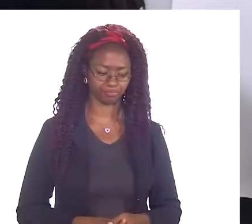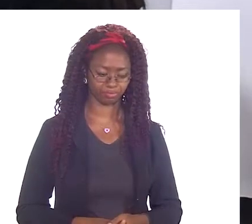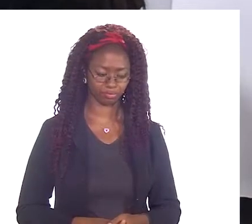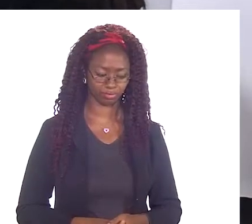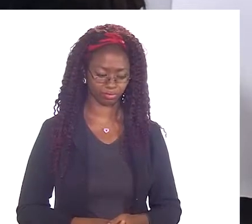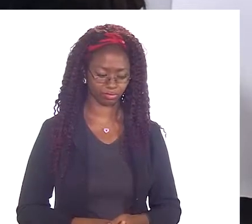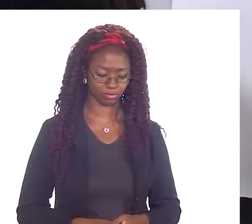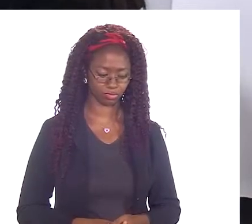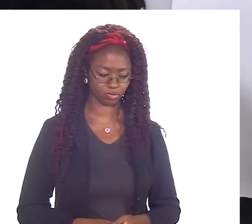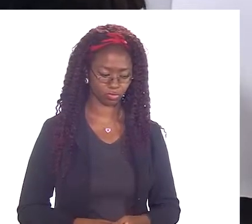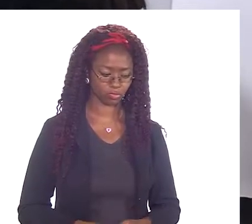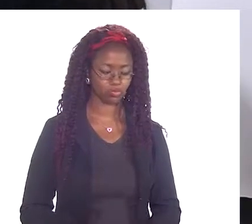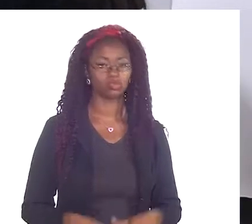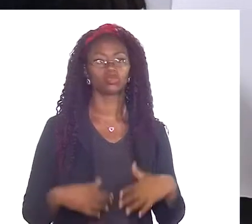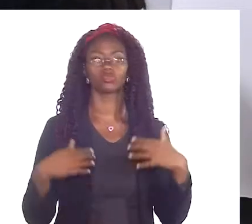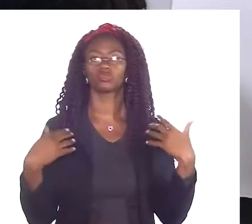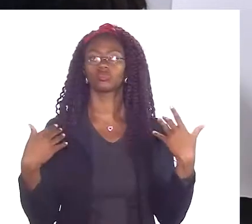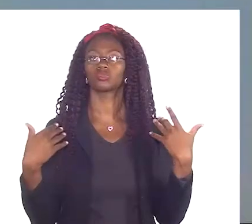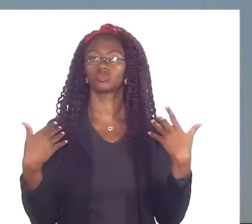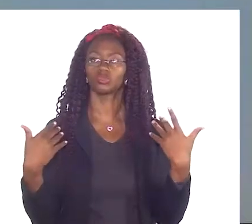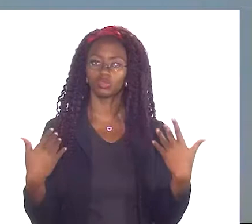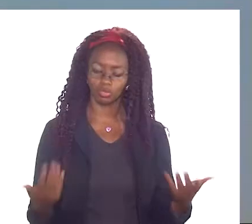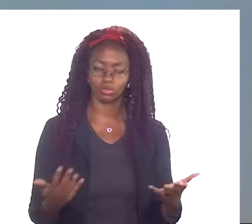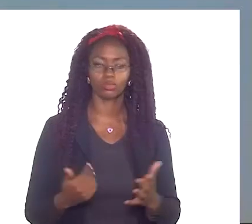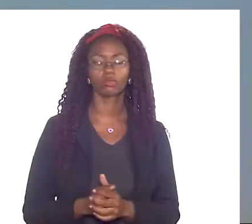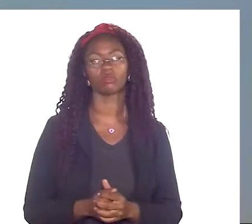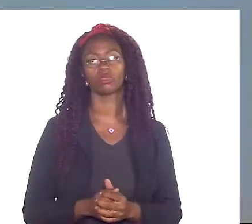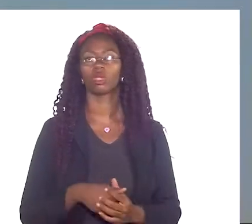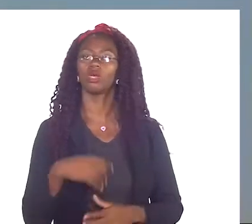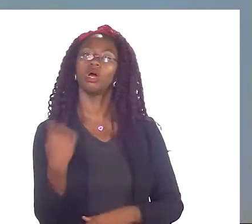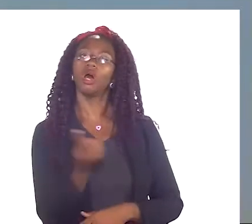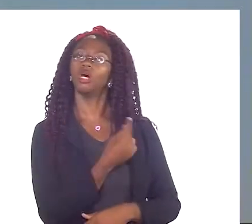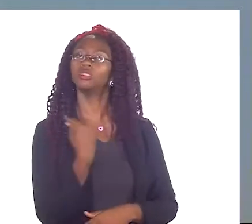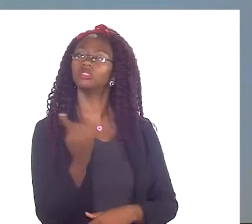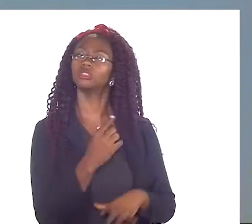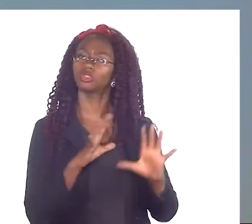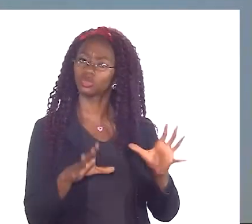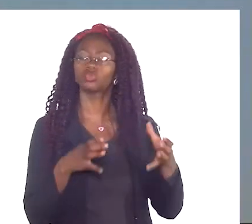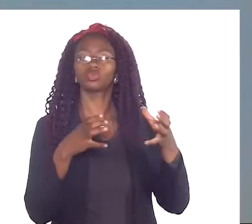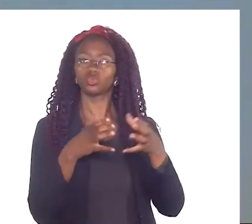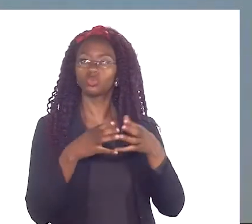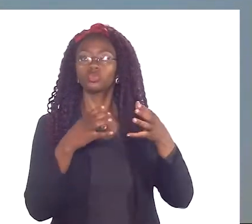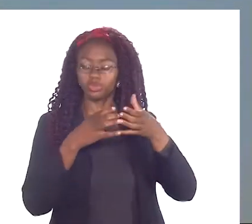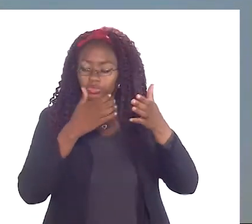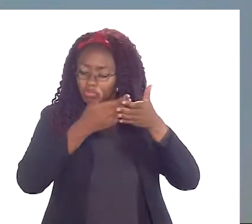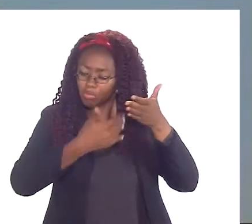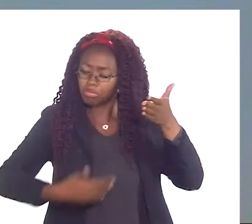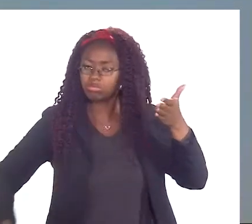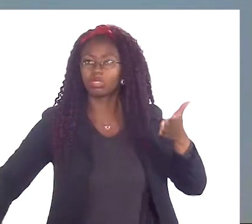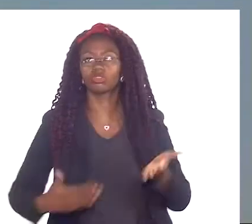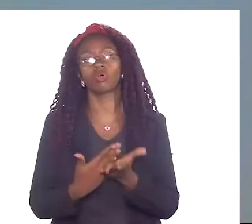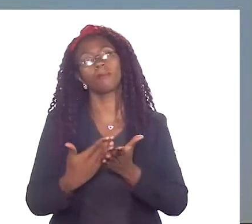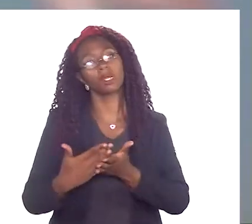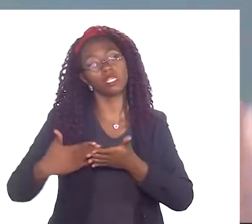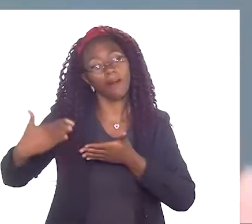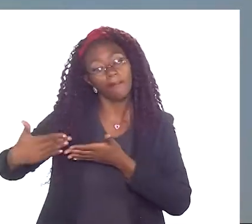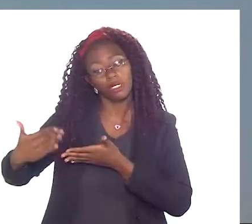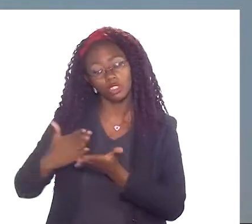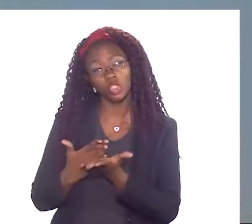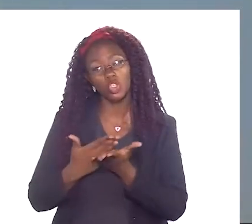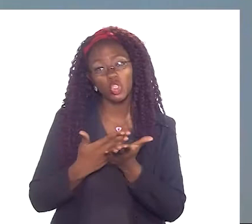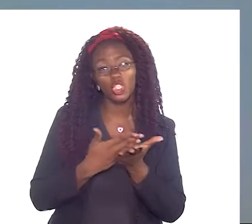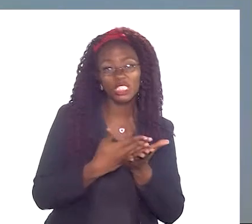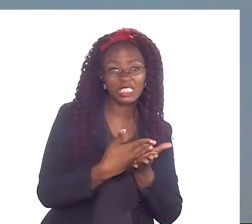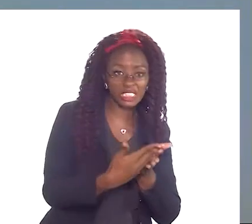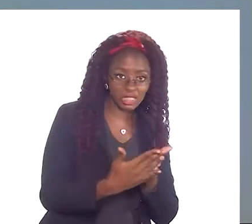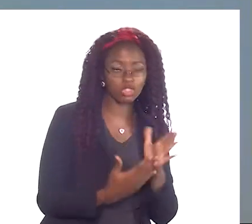Então, o interessante é que a nossa cadeia ela é bastante extensa. Então, a gente inicia com processos desde o